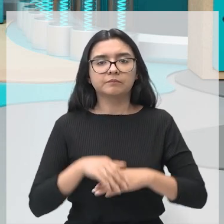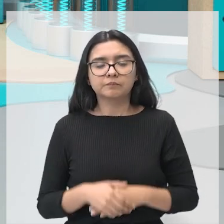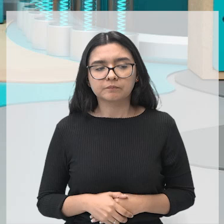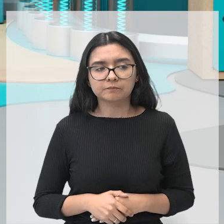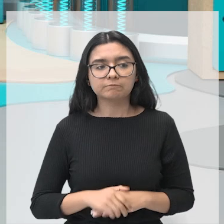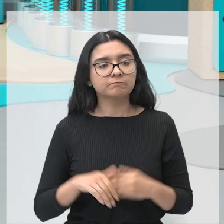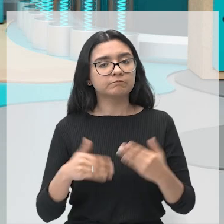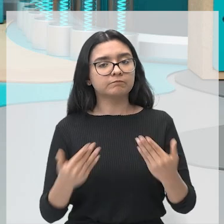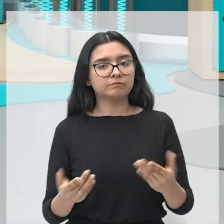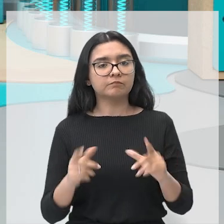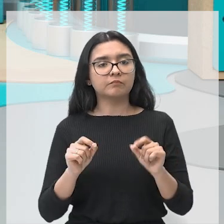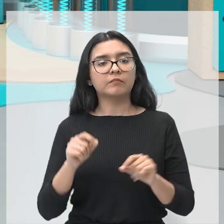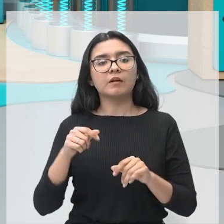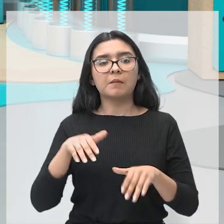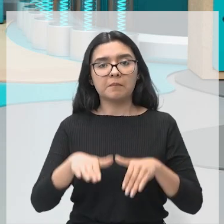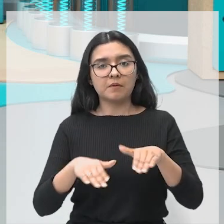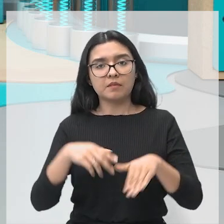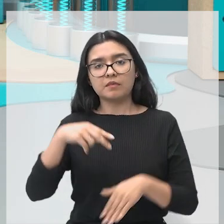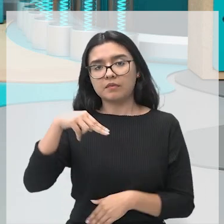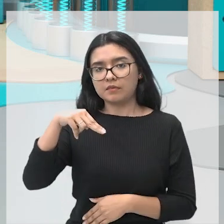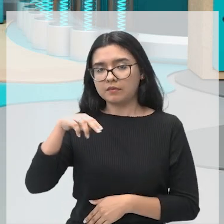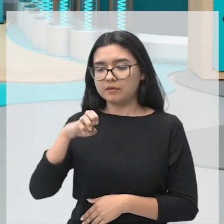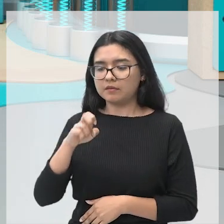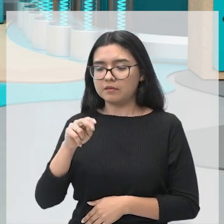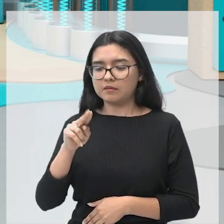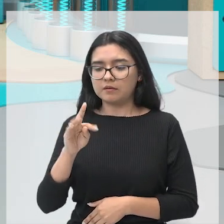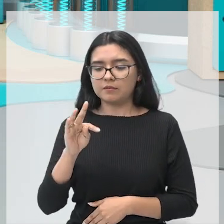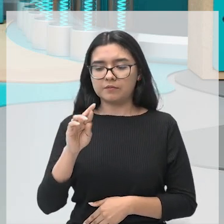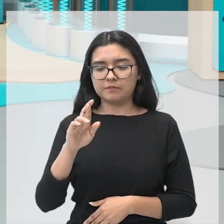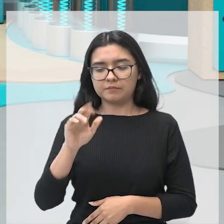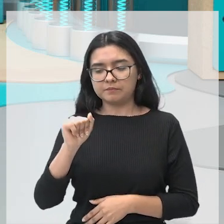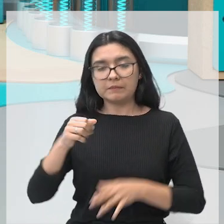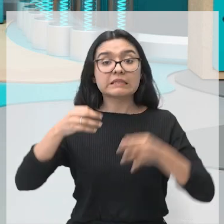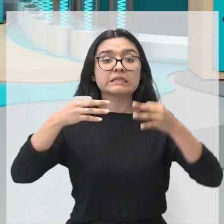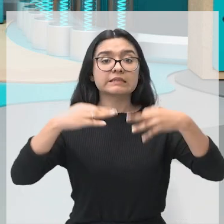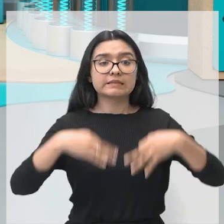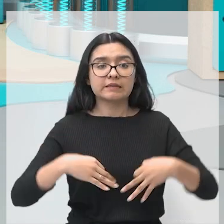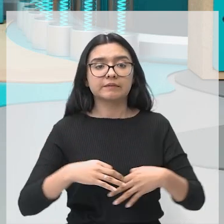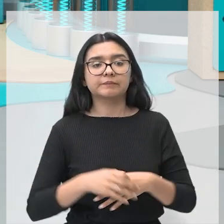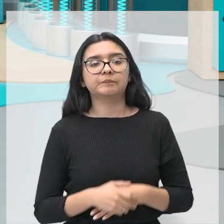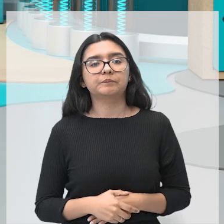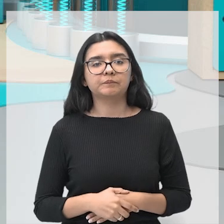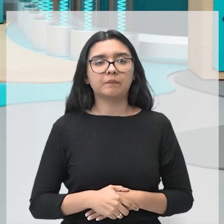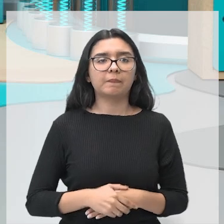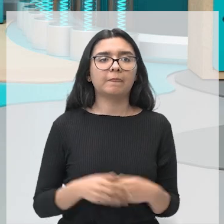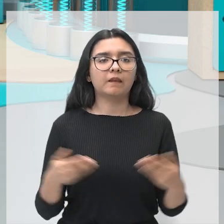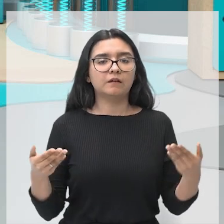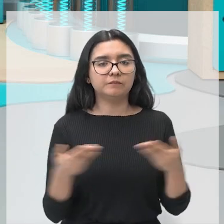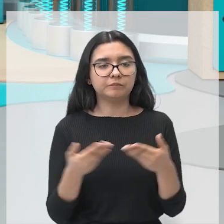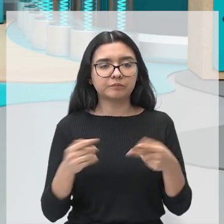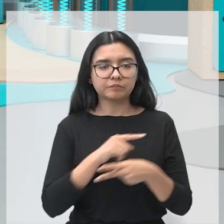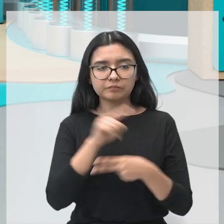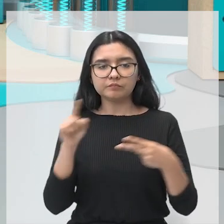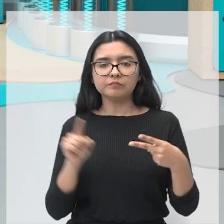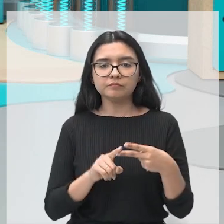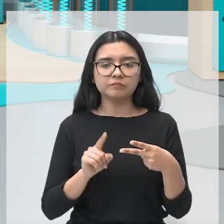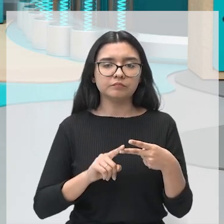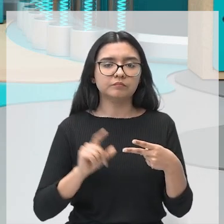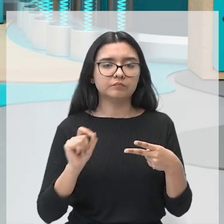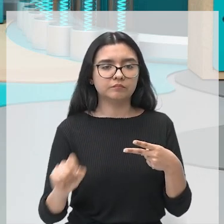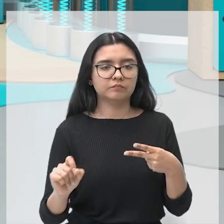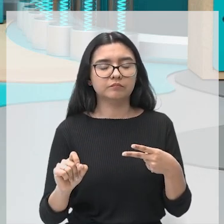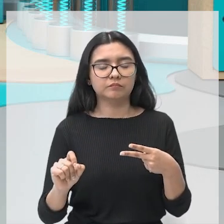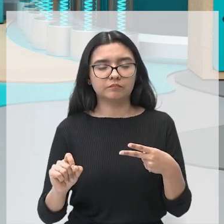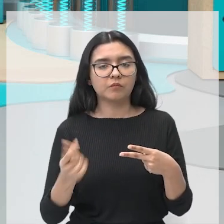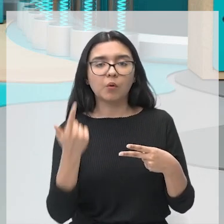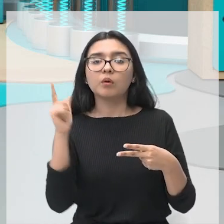Portanto, a pisada neutra é a mais correta. A gente vai ter aí o desvio que vai ser vai fugir disso